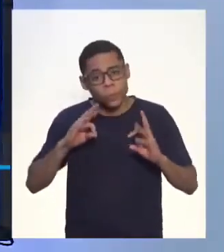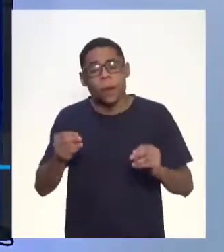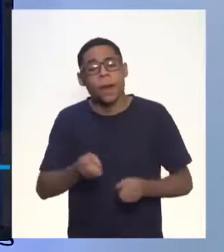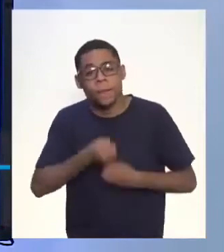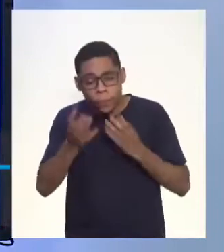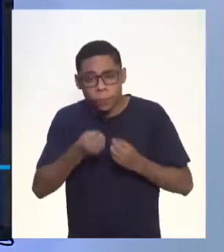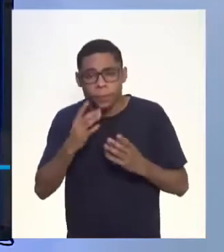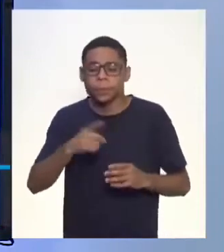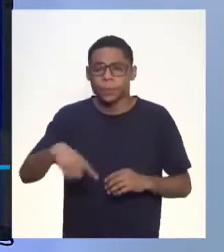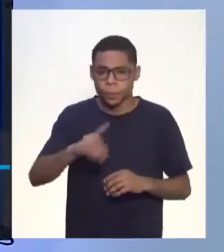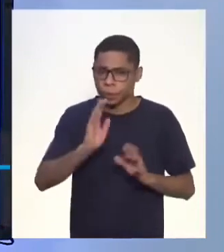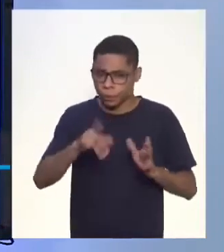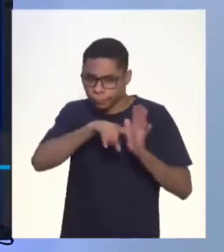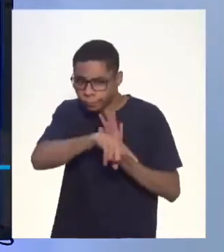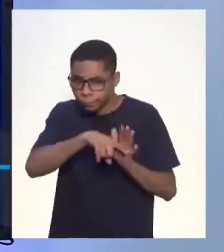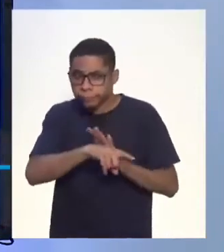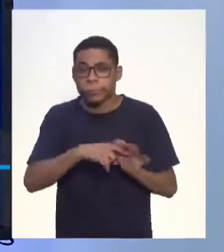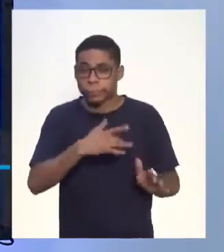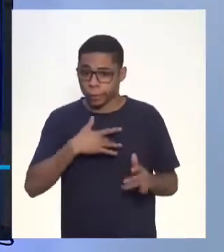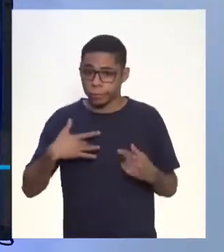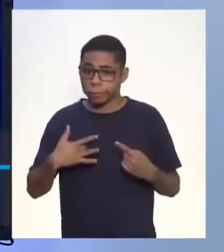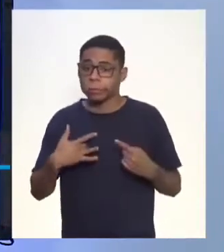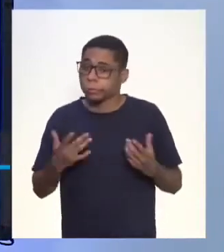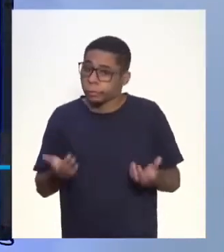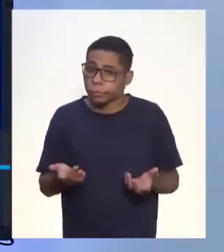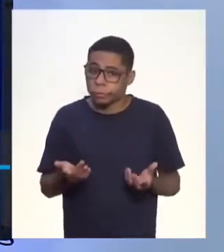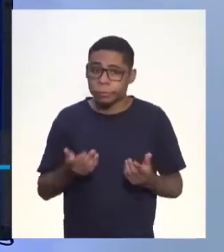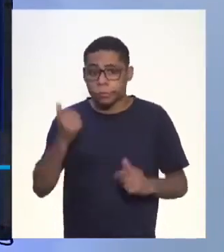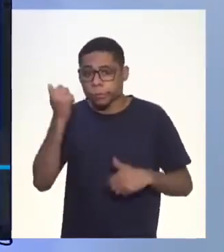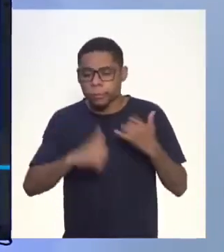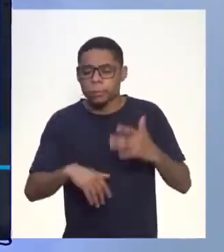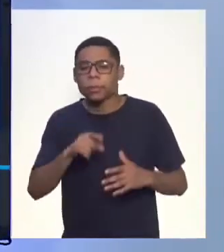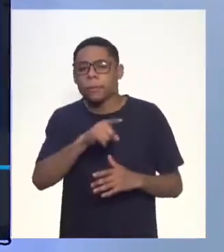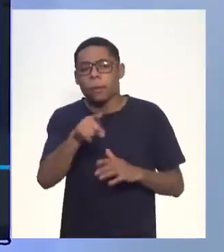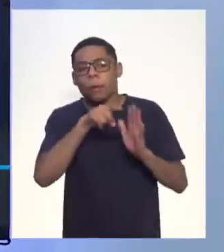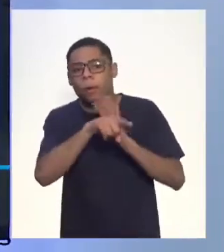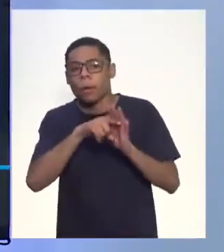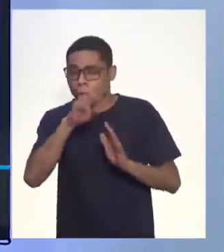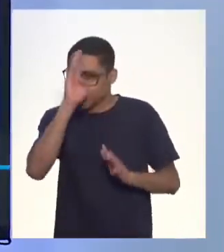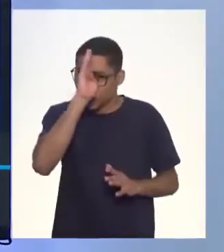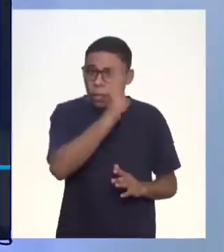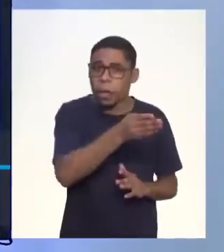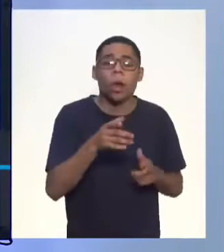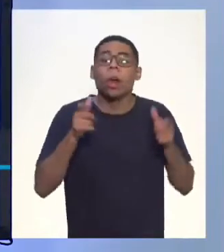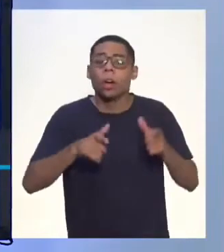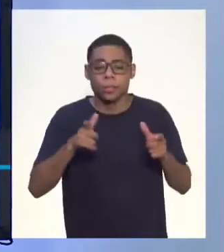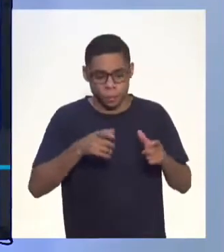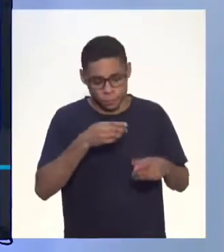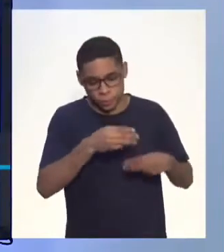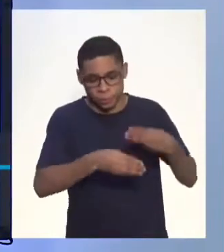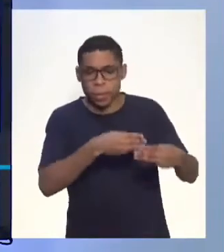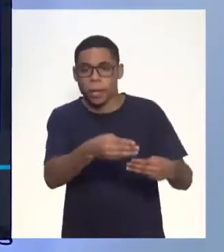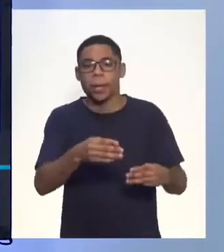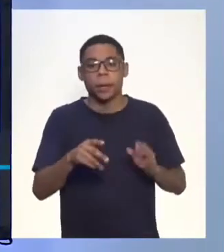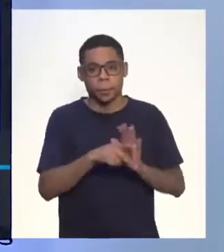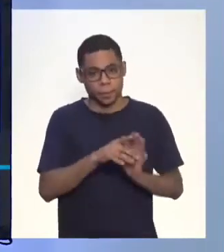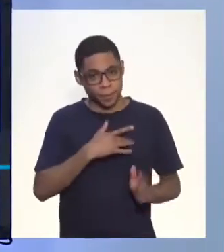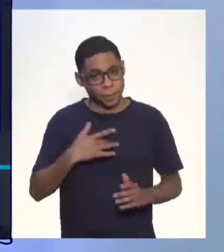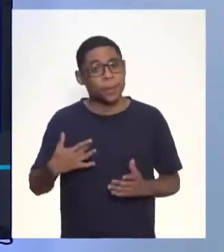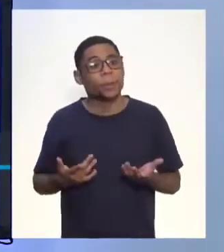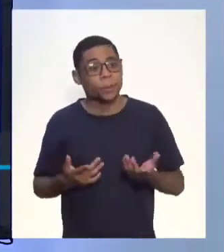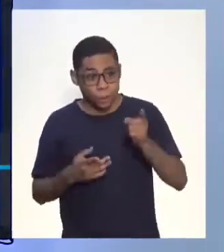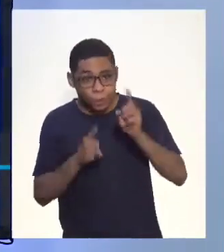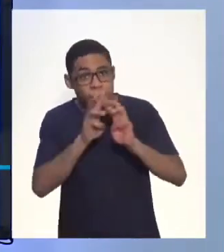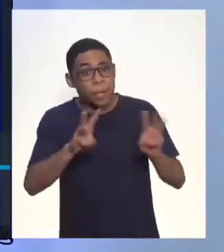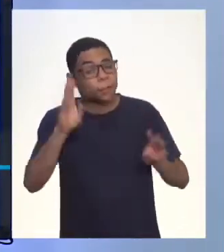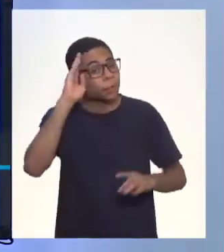nós estamos checando, já que fala de saúde, ensinando, indicando para checar diretamente no site do Ministério da Saúde.